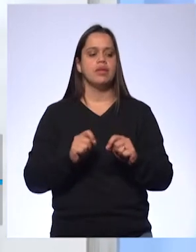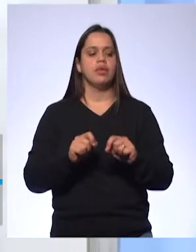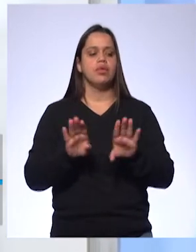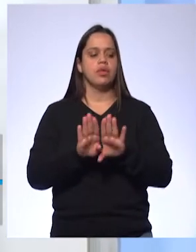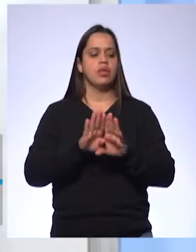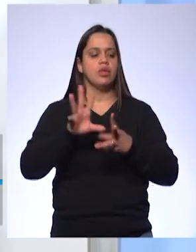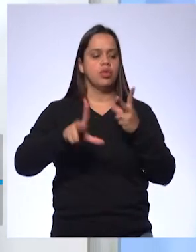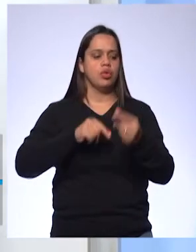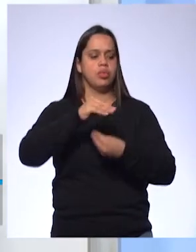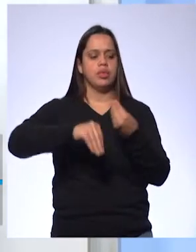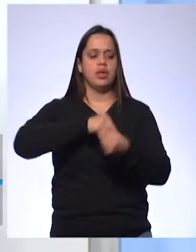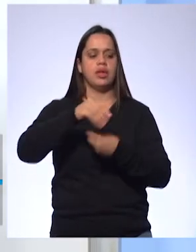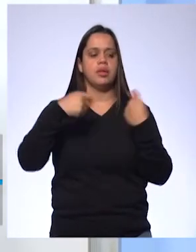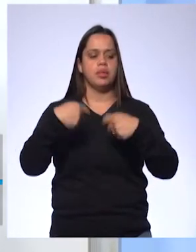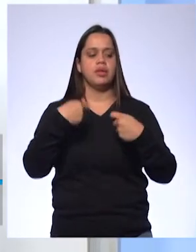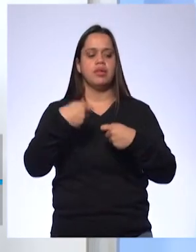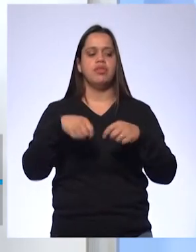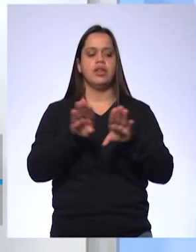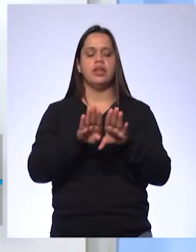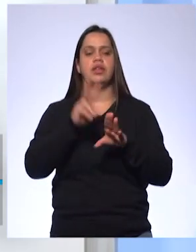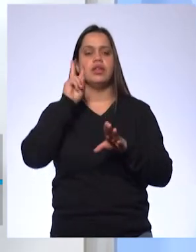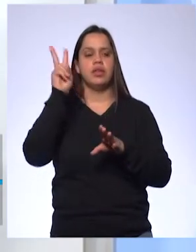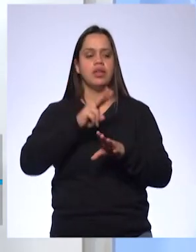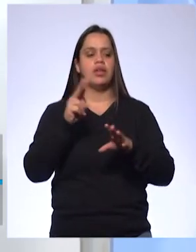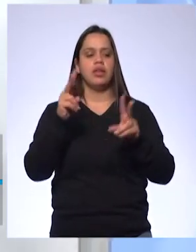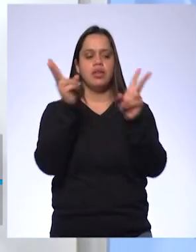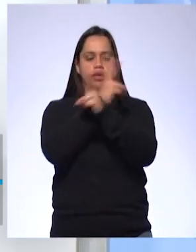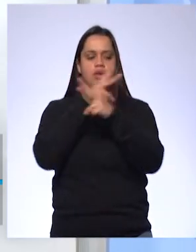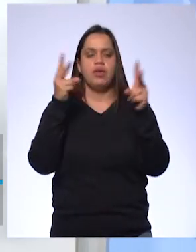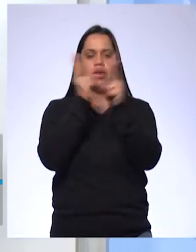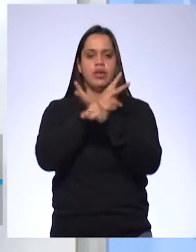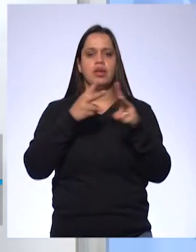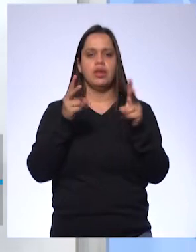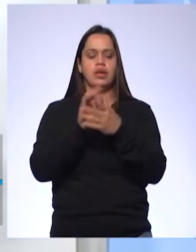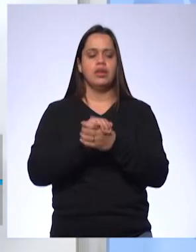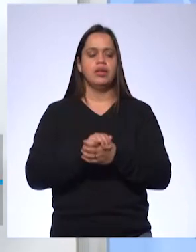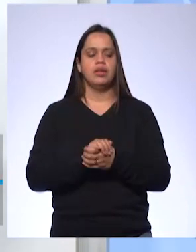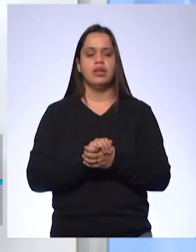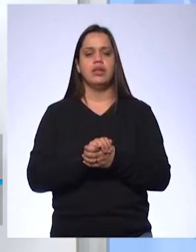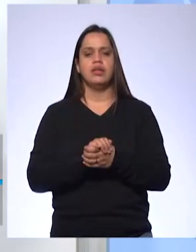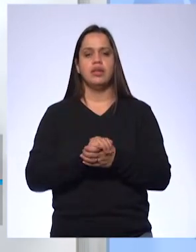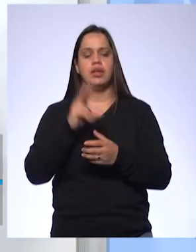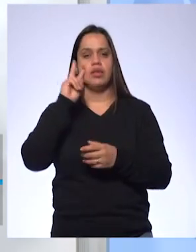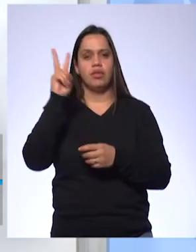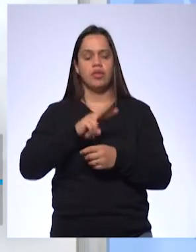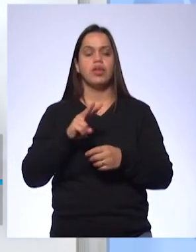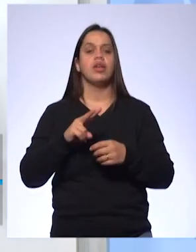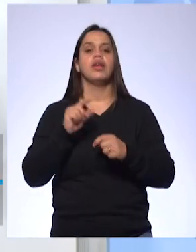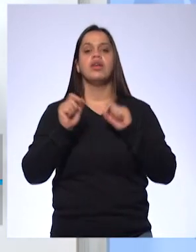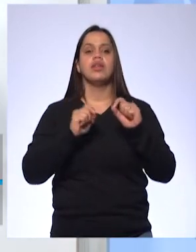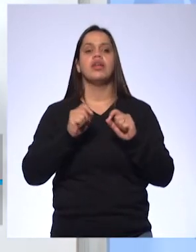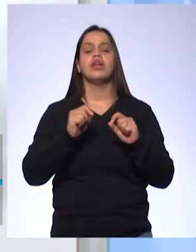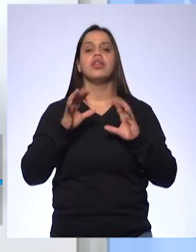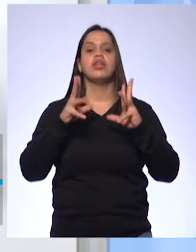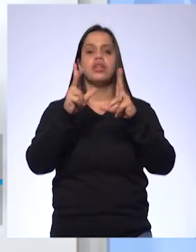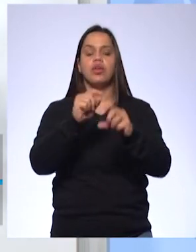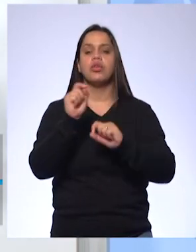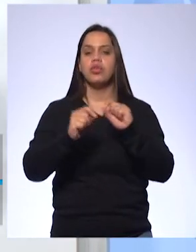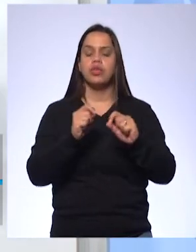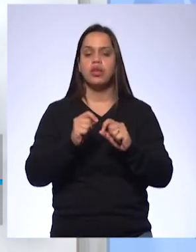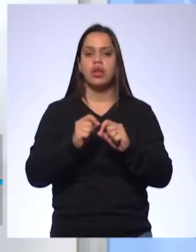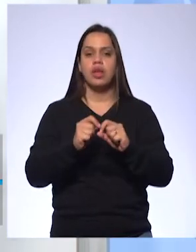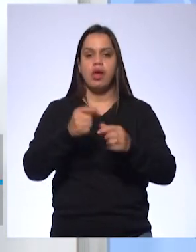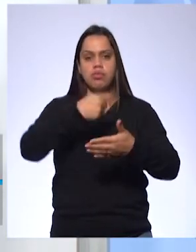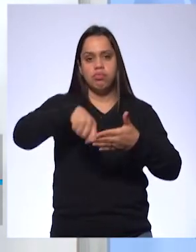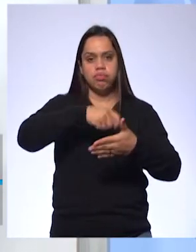esses elementos que eu falei com o ar. Aí o ar fica dentro dessa mistura e dá aquele corpo mais avolumado e tudo